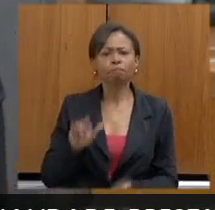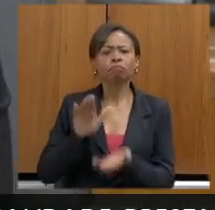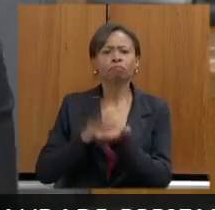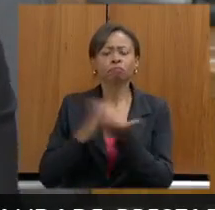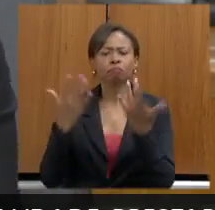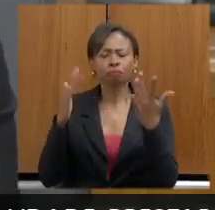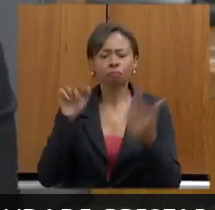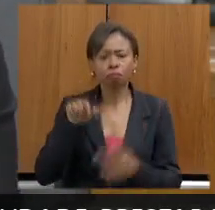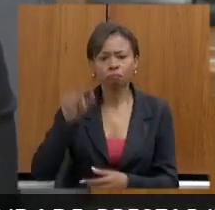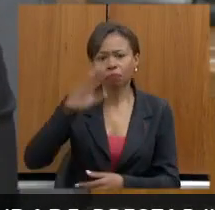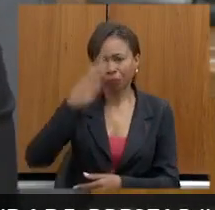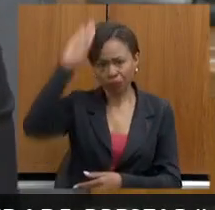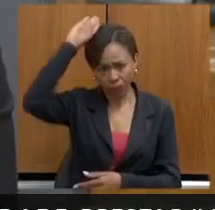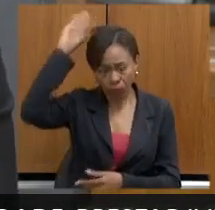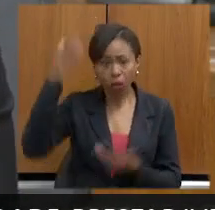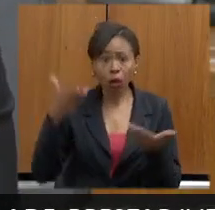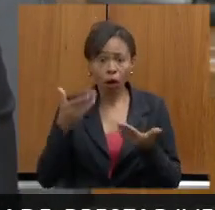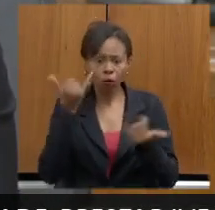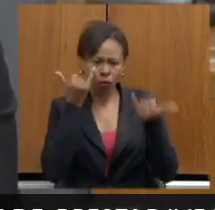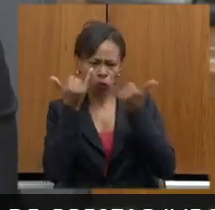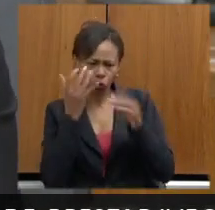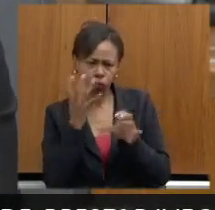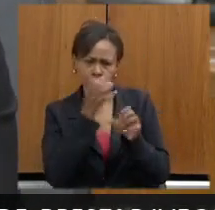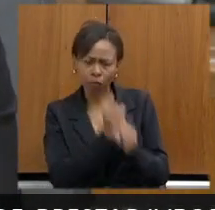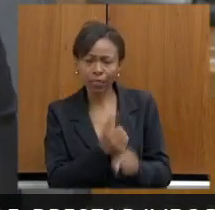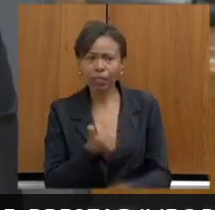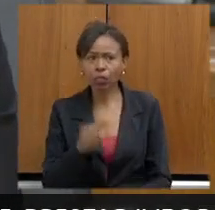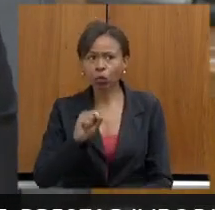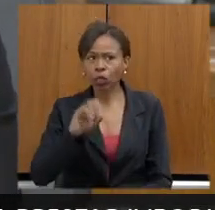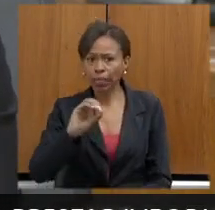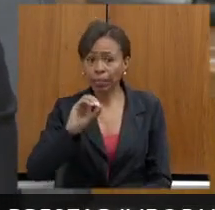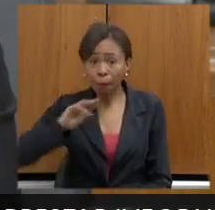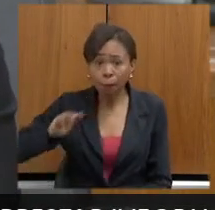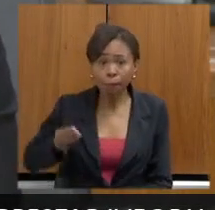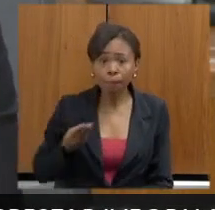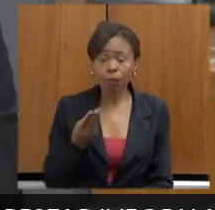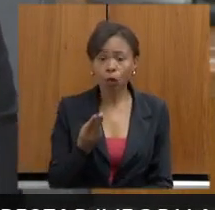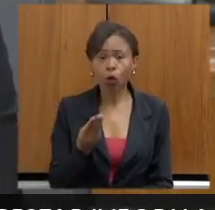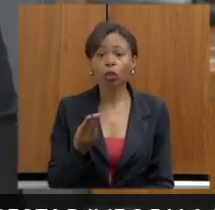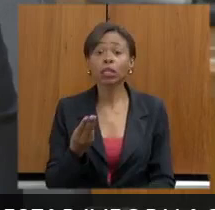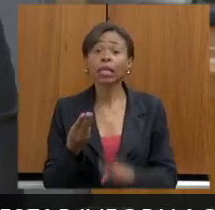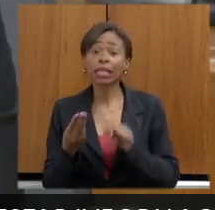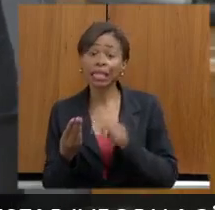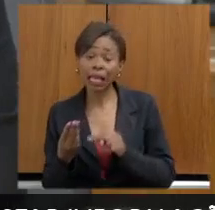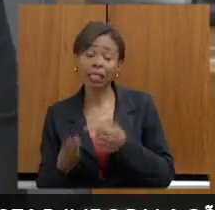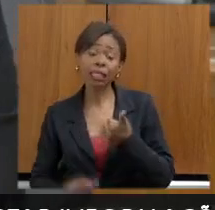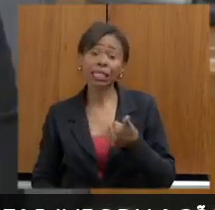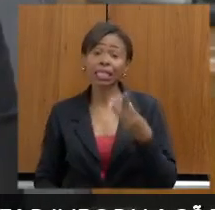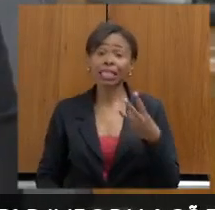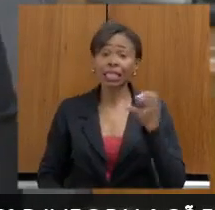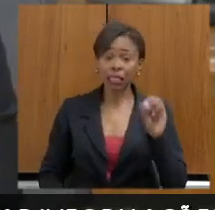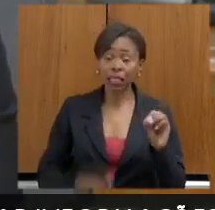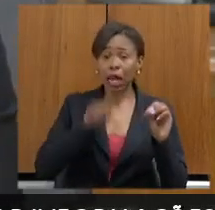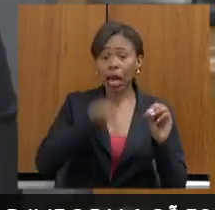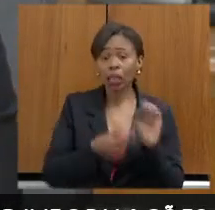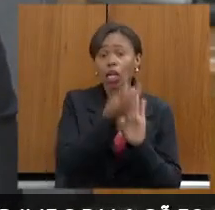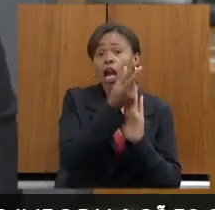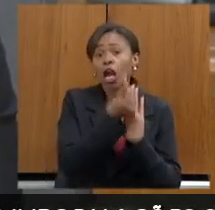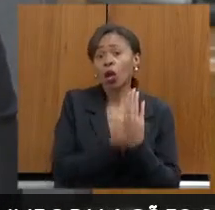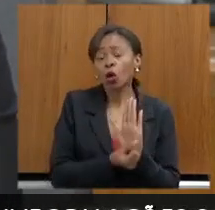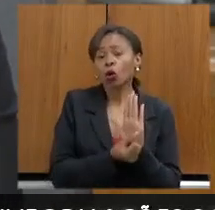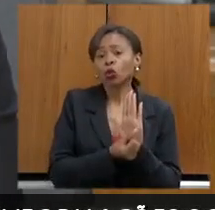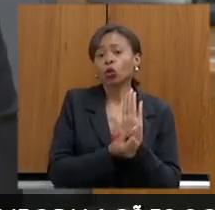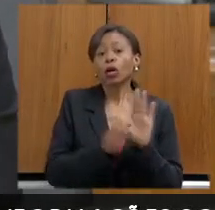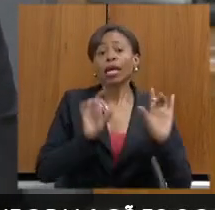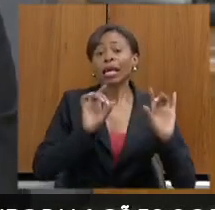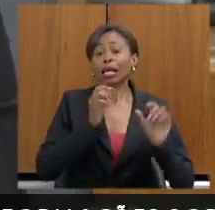vendo os números aqui o orçamento total de 180 milhões aí sendo que de 180 130 foi do recurso extraordinário para a compra de um